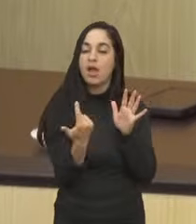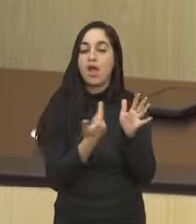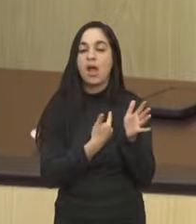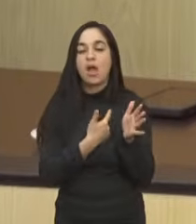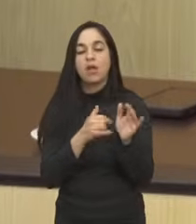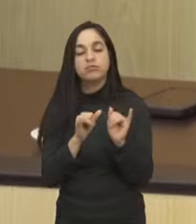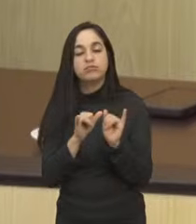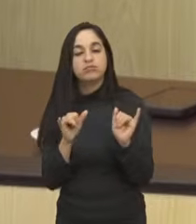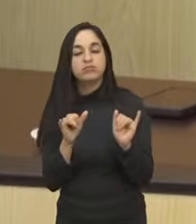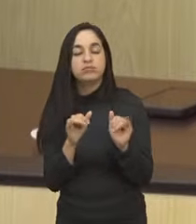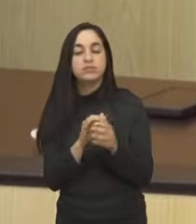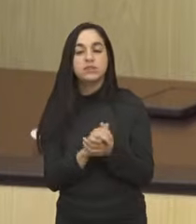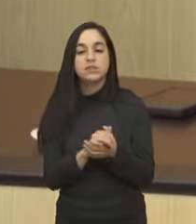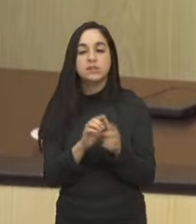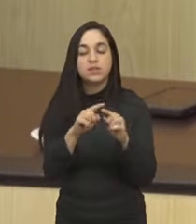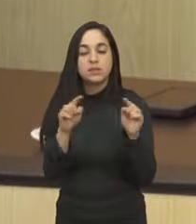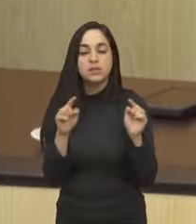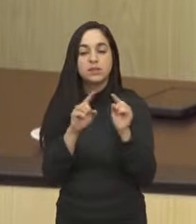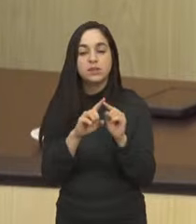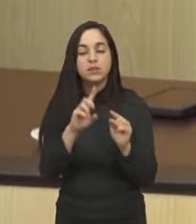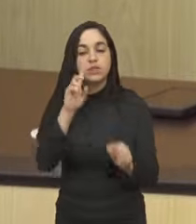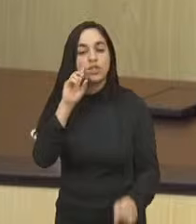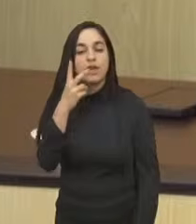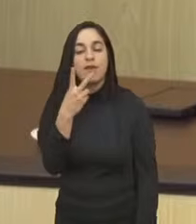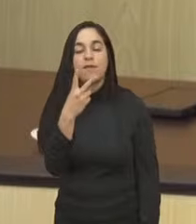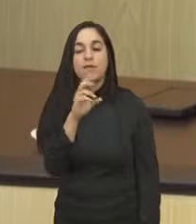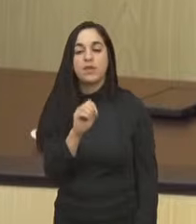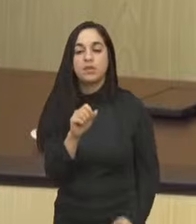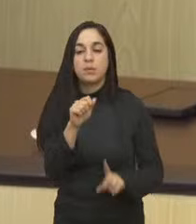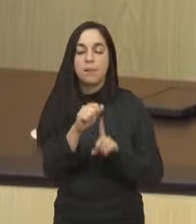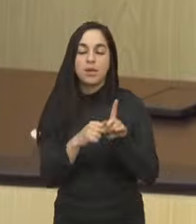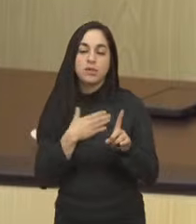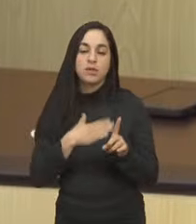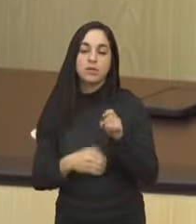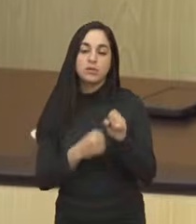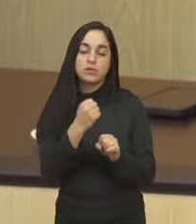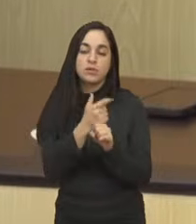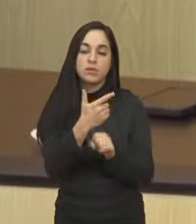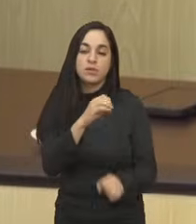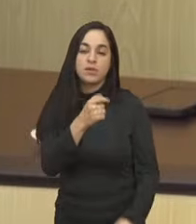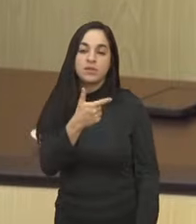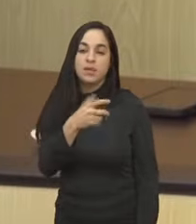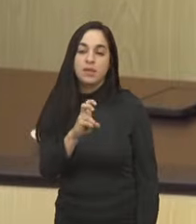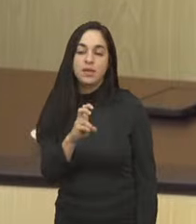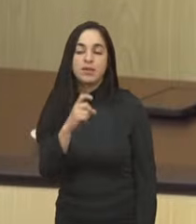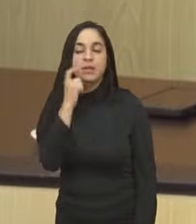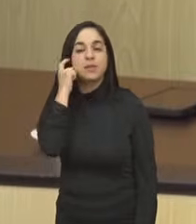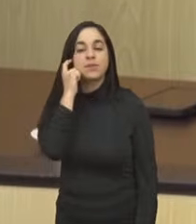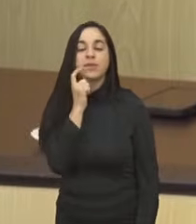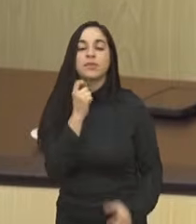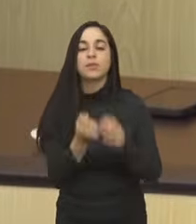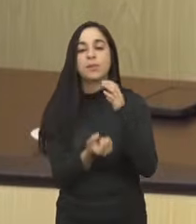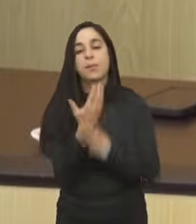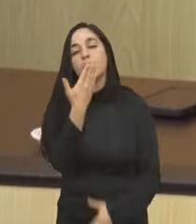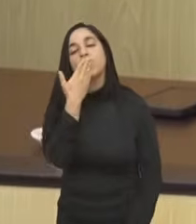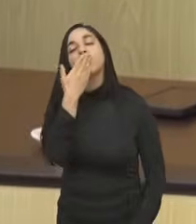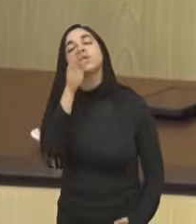das Sessões, 20 de agosto de 2025, autoria vereador Gabriel Belém, foi pedido